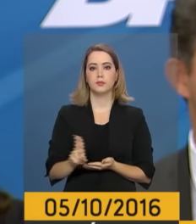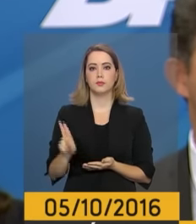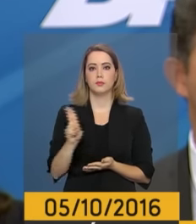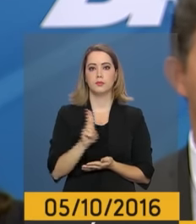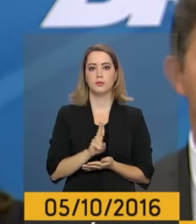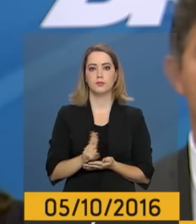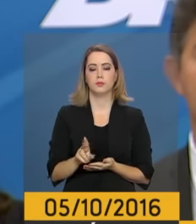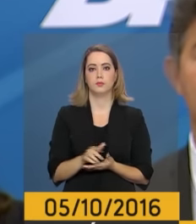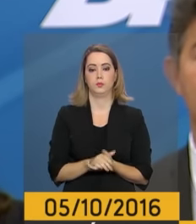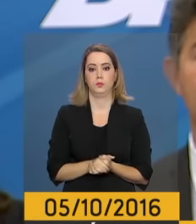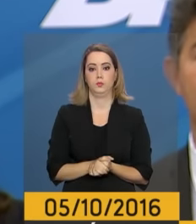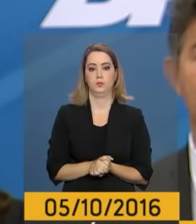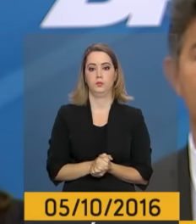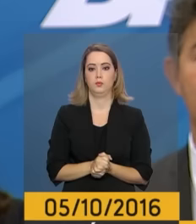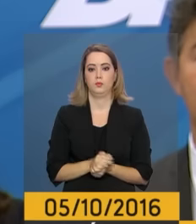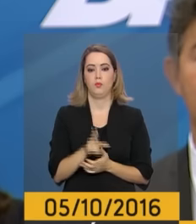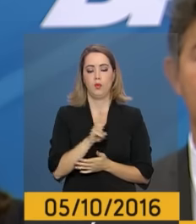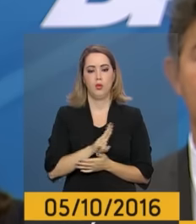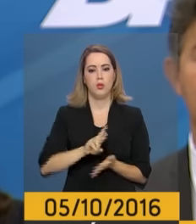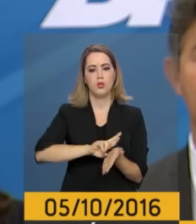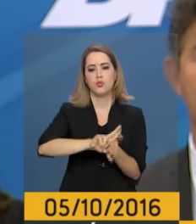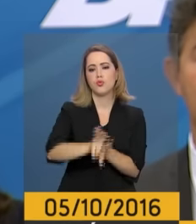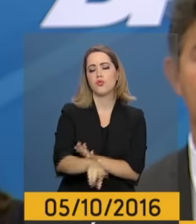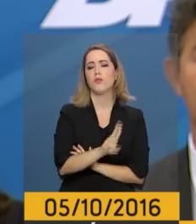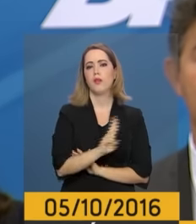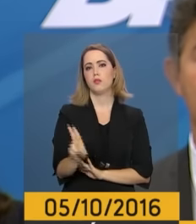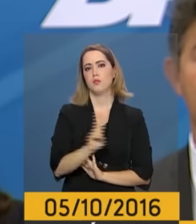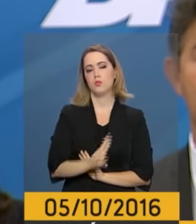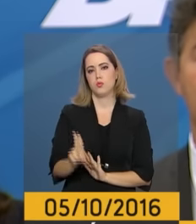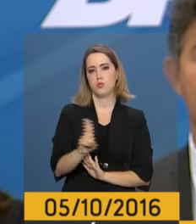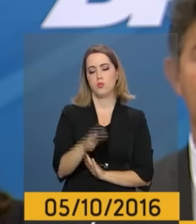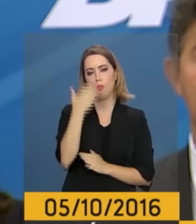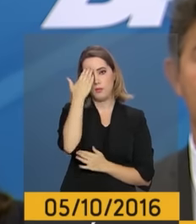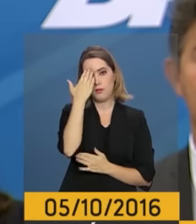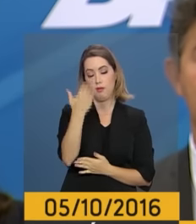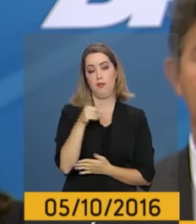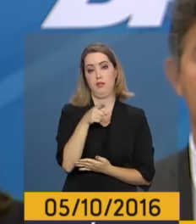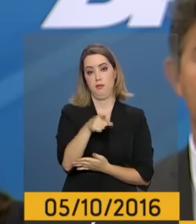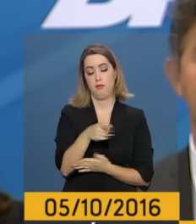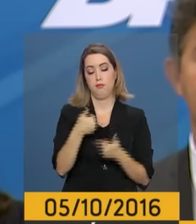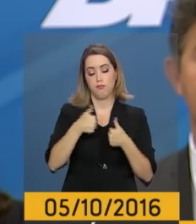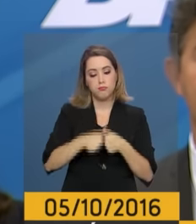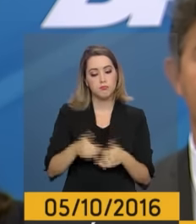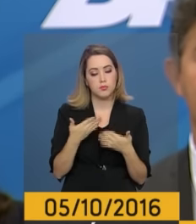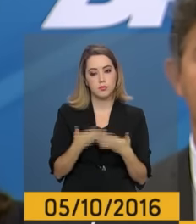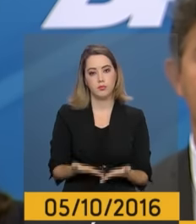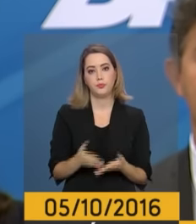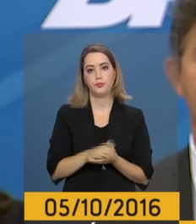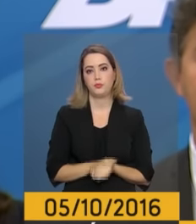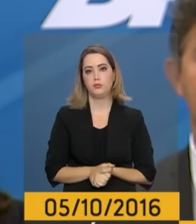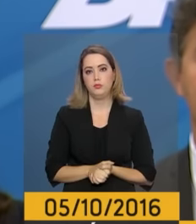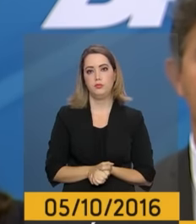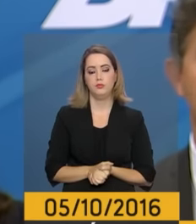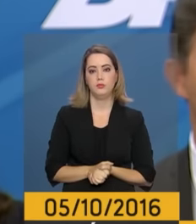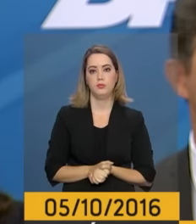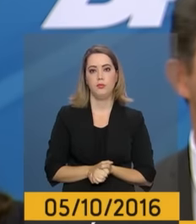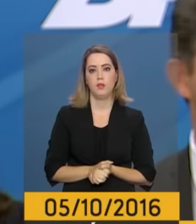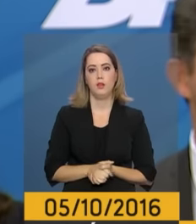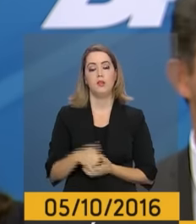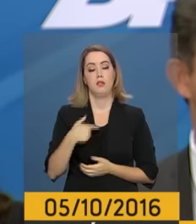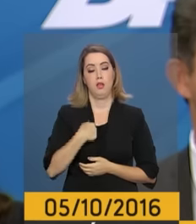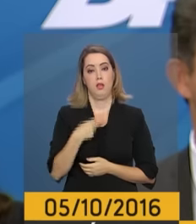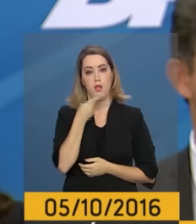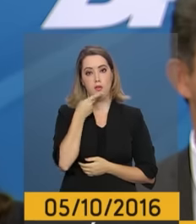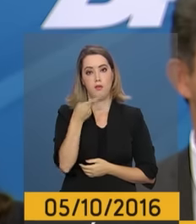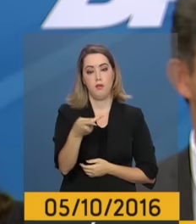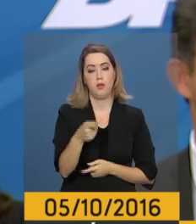Manuel Júnior, Márcio Marinho, Marinha Halpe, Miguel Lombardi, Nelson Marquezelli, Soraya Santos. Quero fazer uma